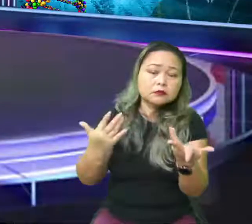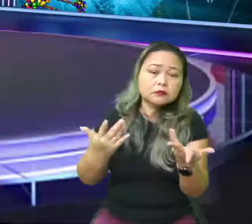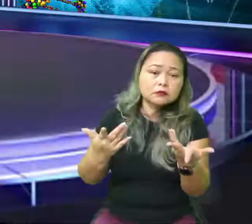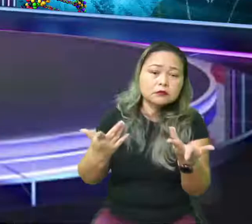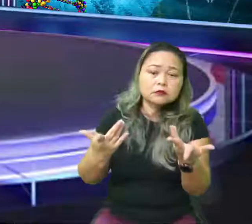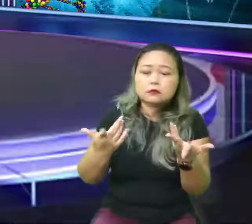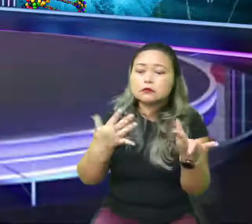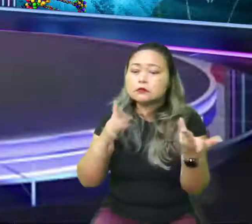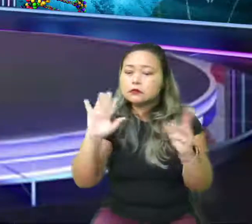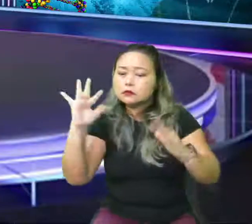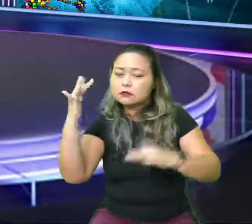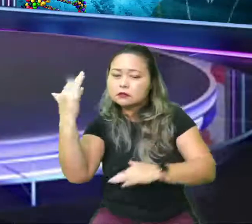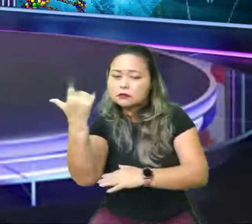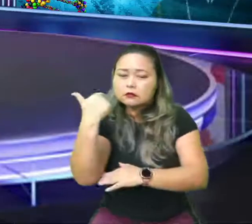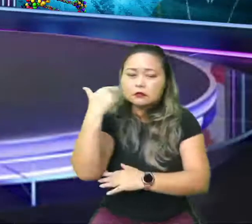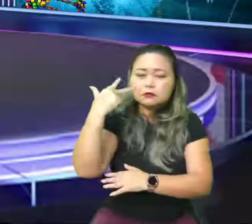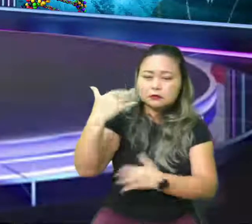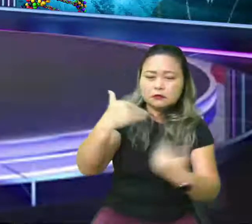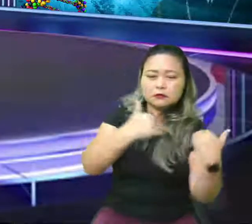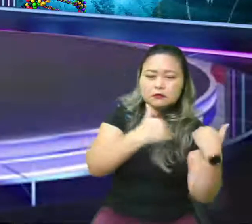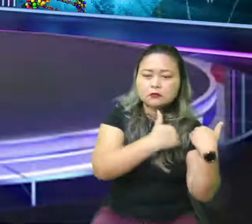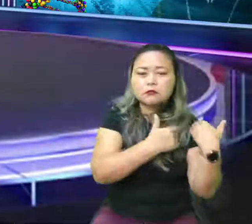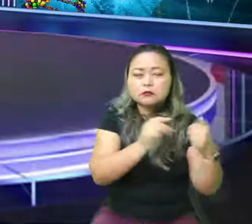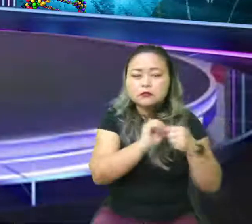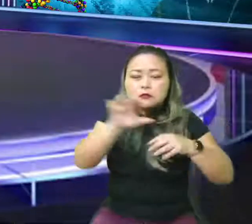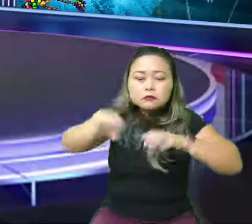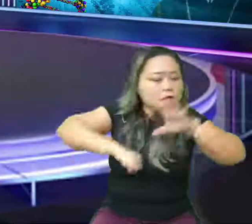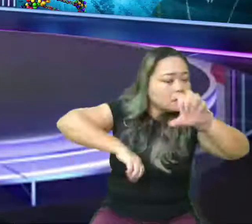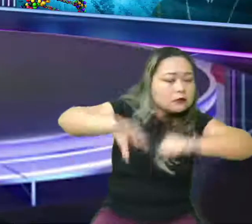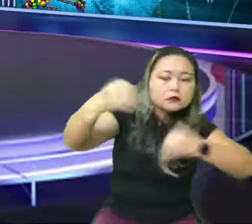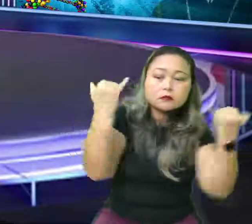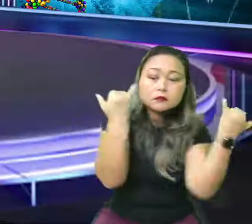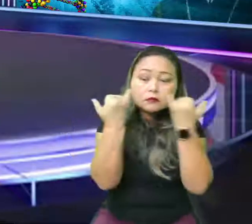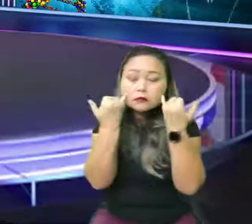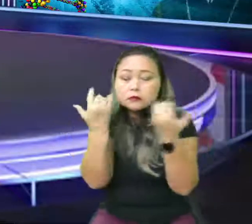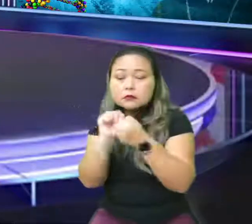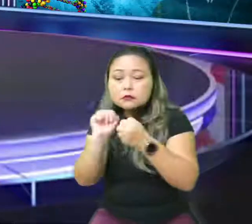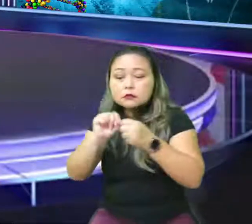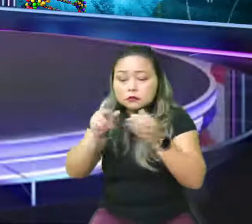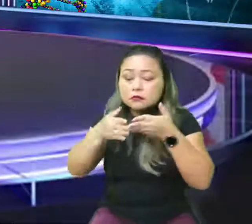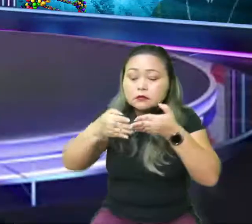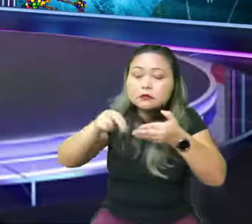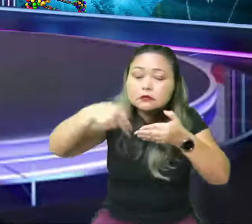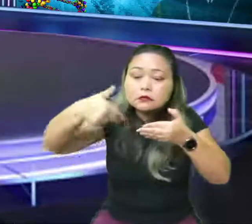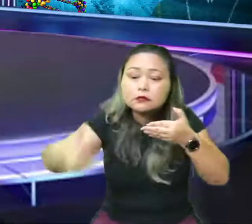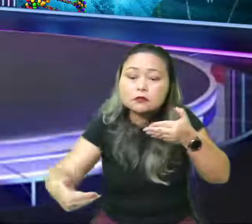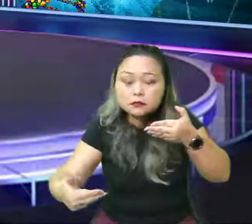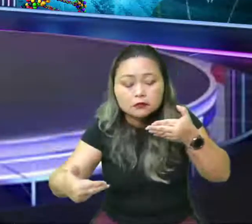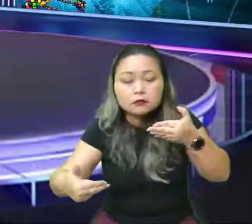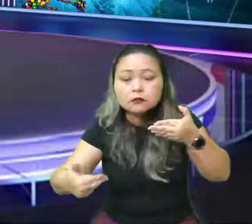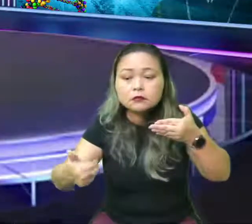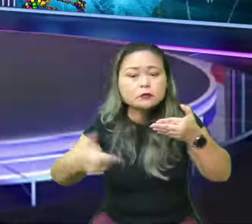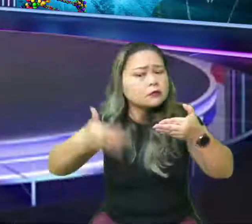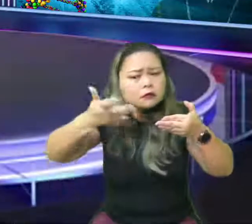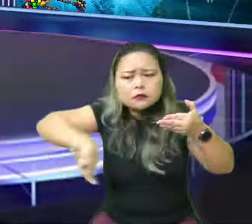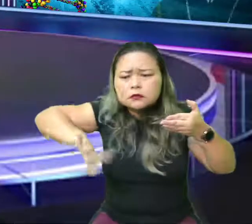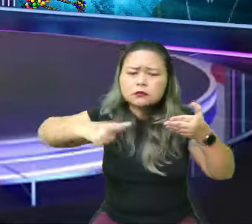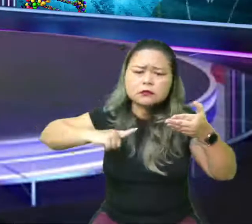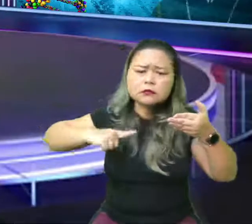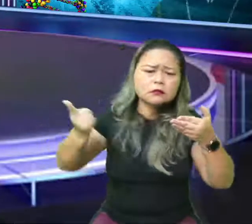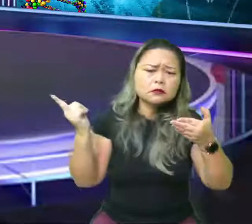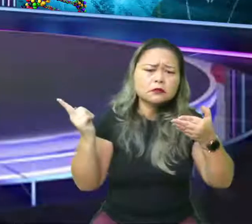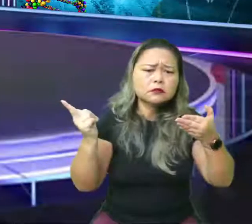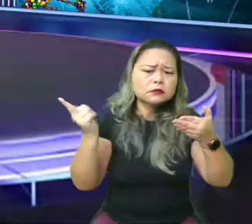o naturalista, que era o responsável por coletar algumas informações toda vez que eles desciam da embarcação, ele não quis mais, né,